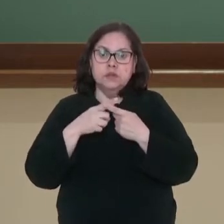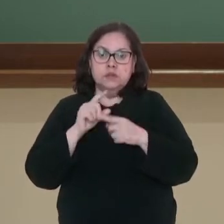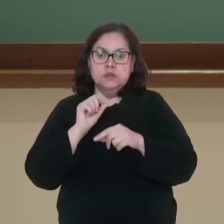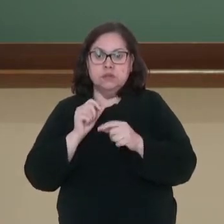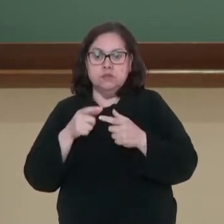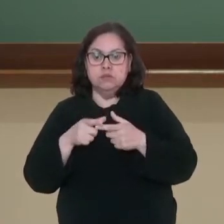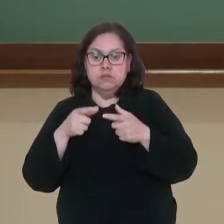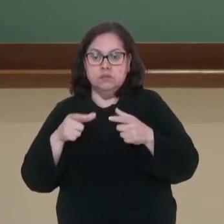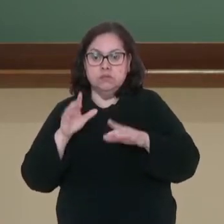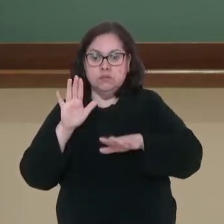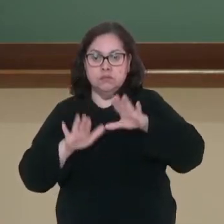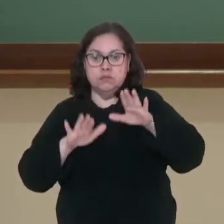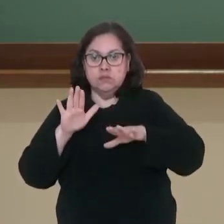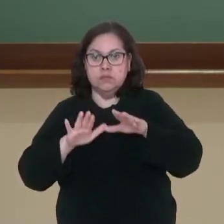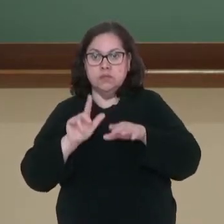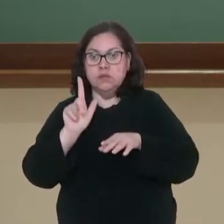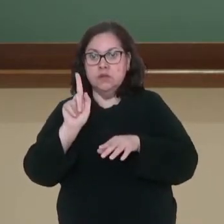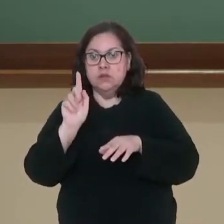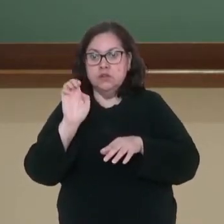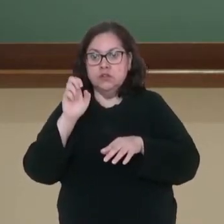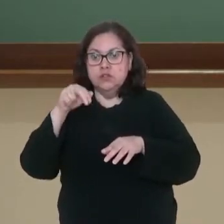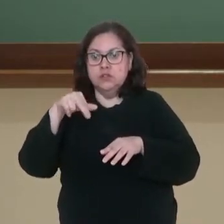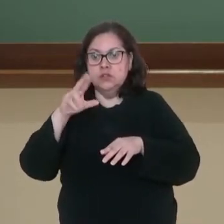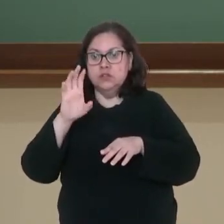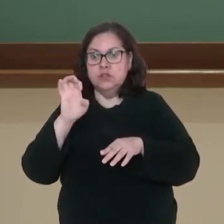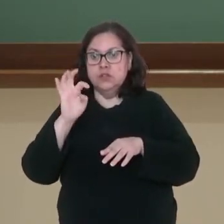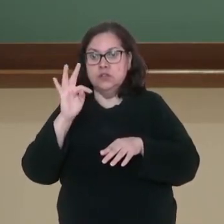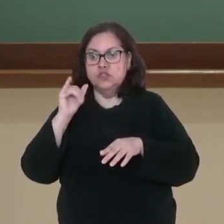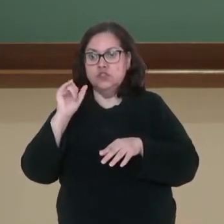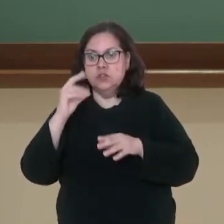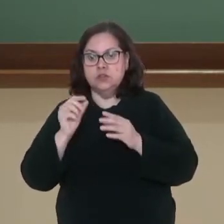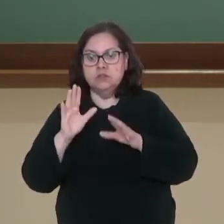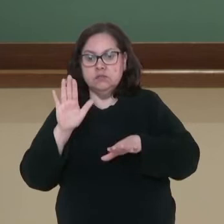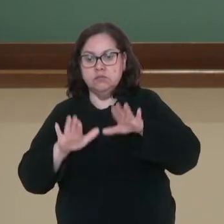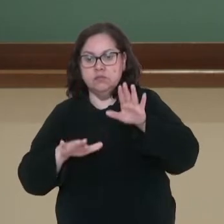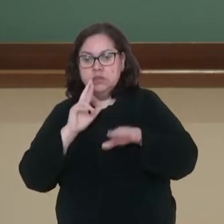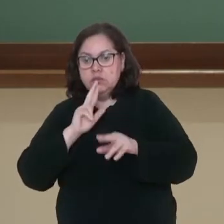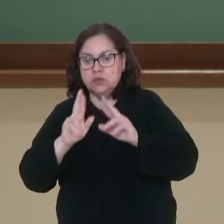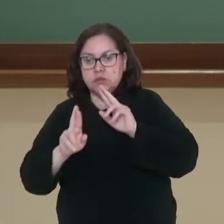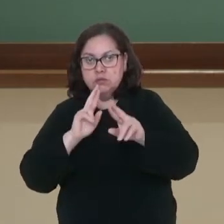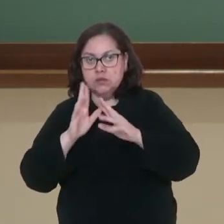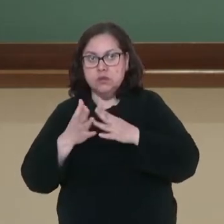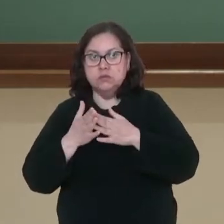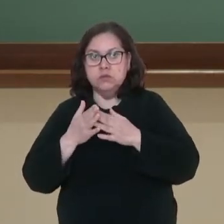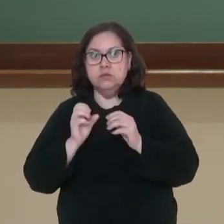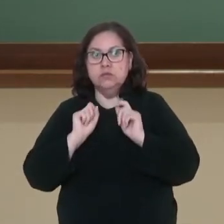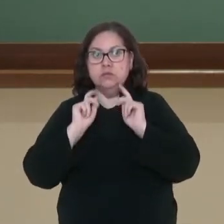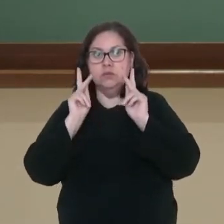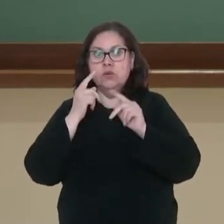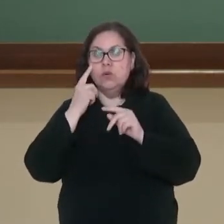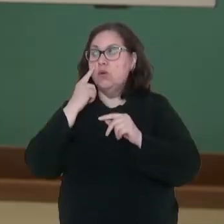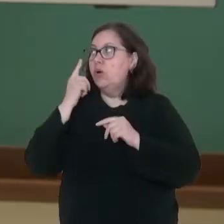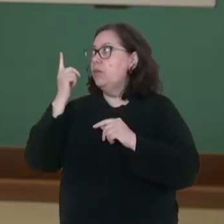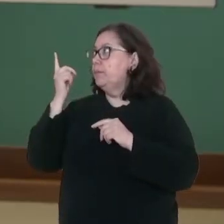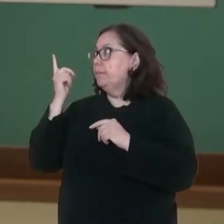aumentando a variabilidade genética, mudando a variedade de resultados ali, ok? Nesse